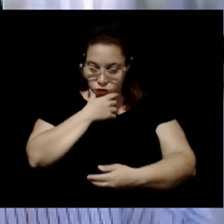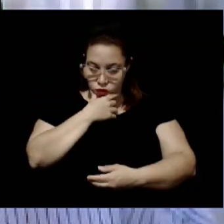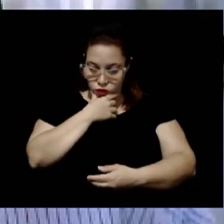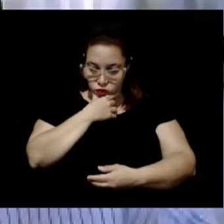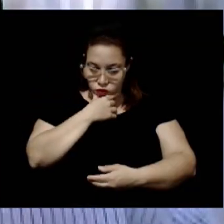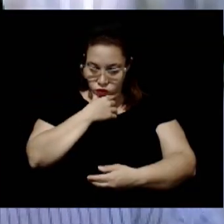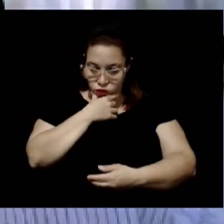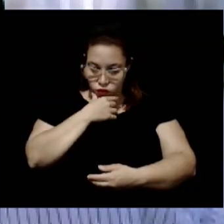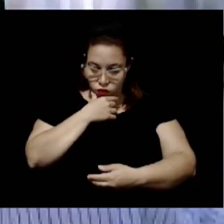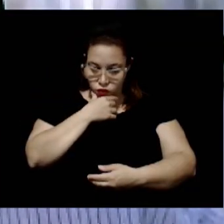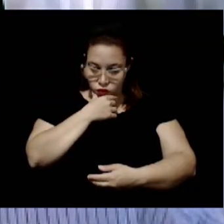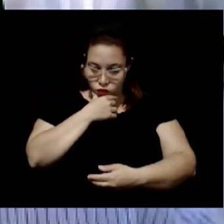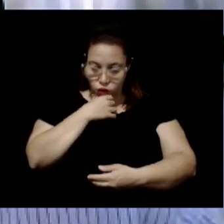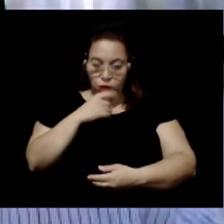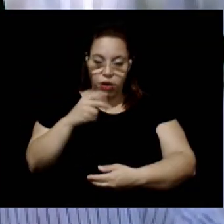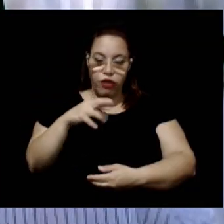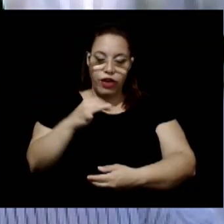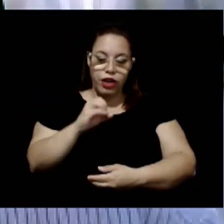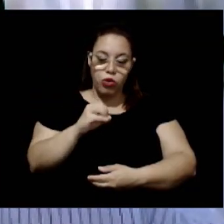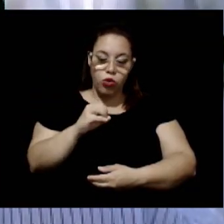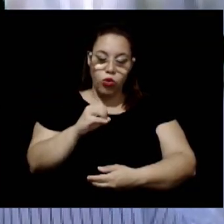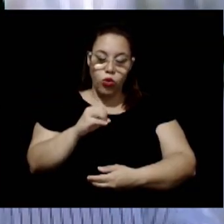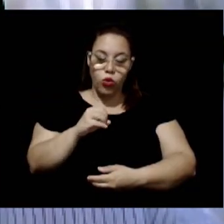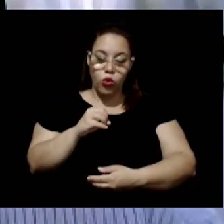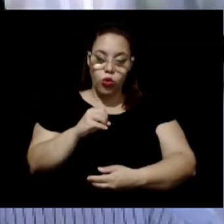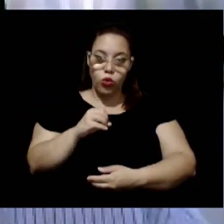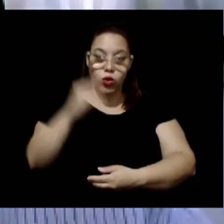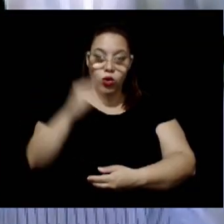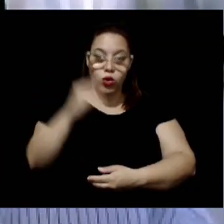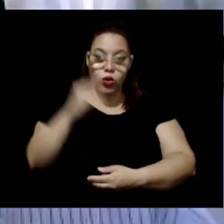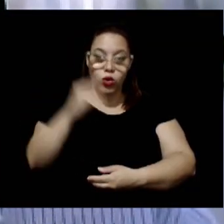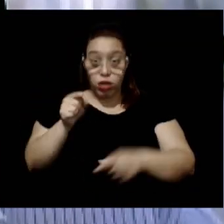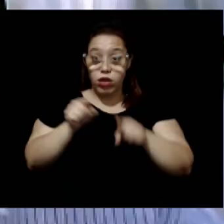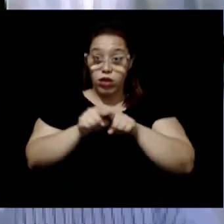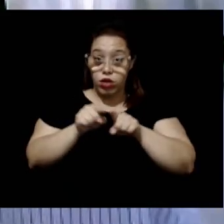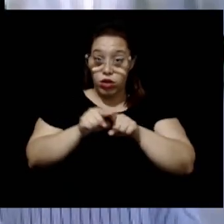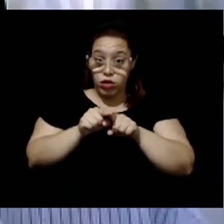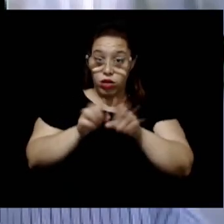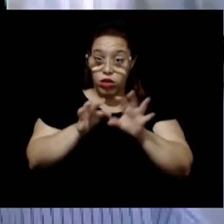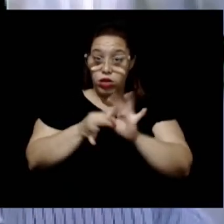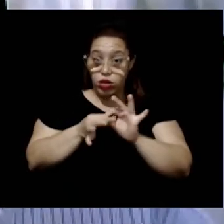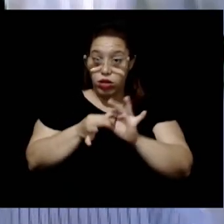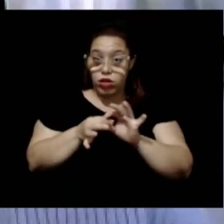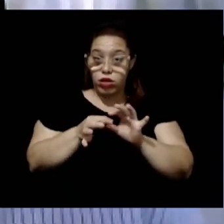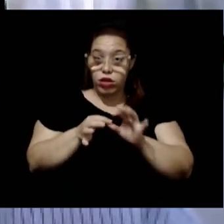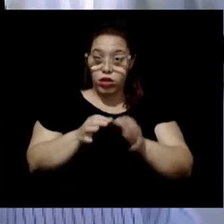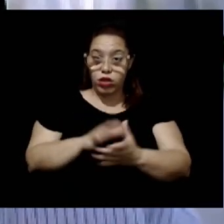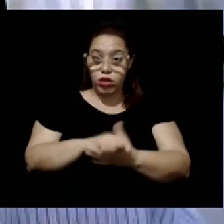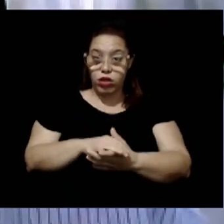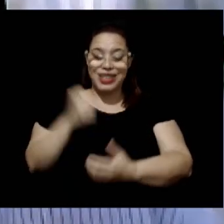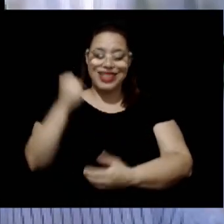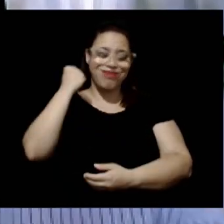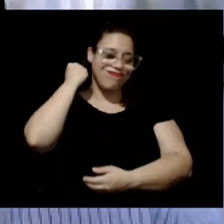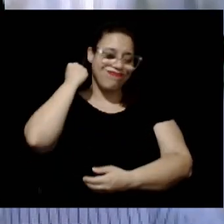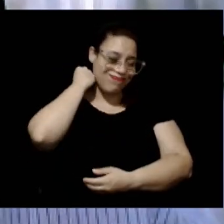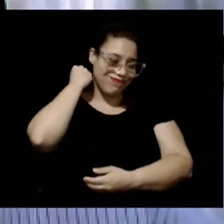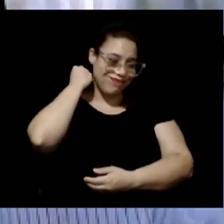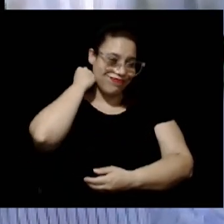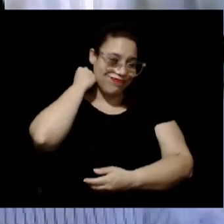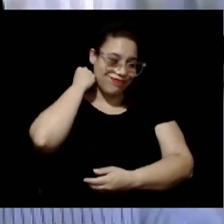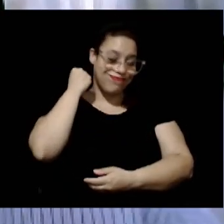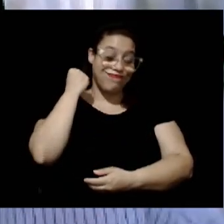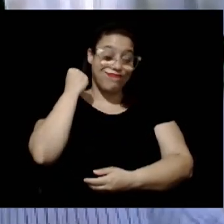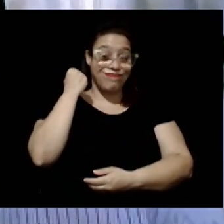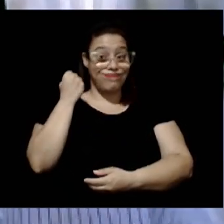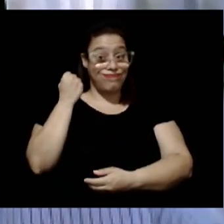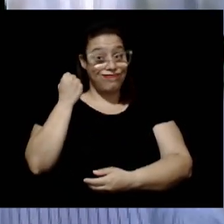sistema periférico, a gente sabe também que tem um movimento importante do estresse. Quando eu falo estresse, as